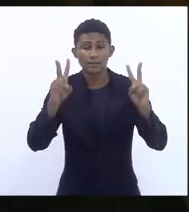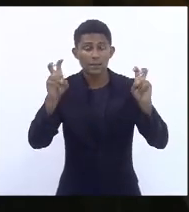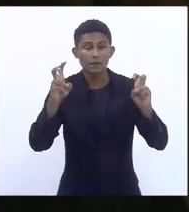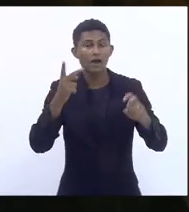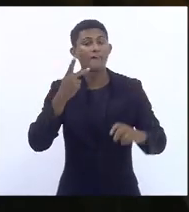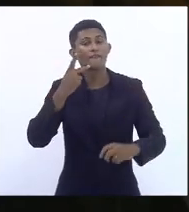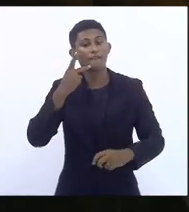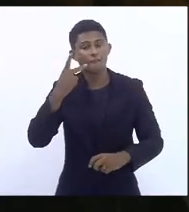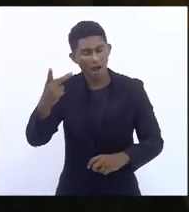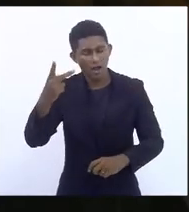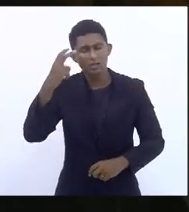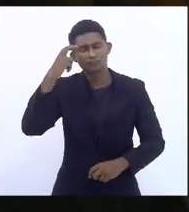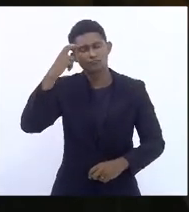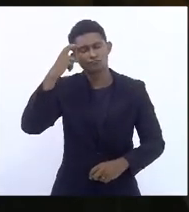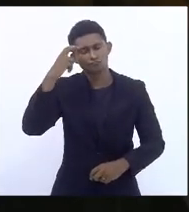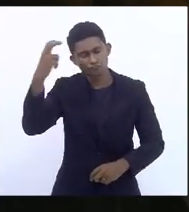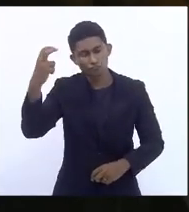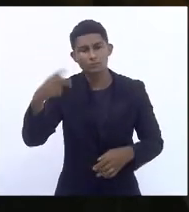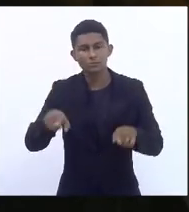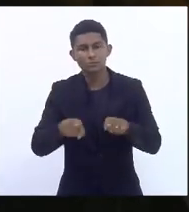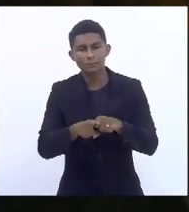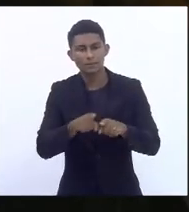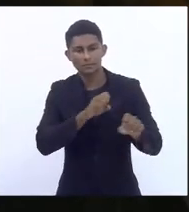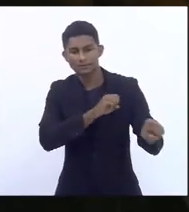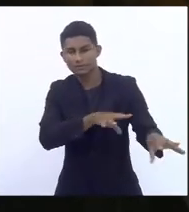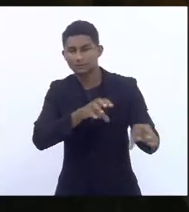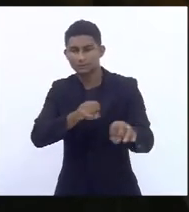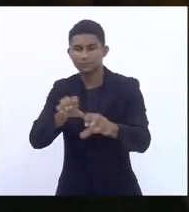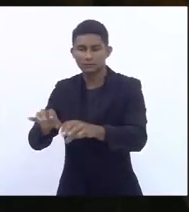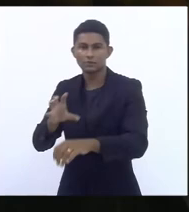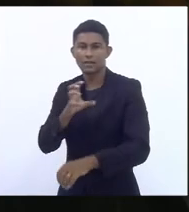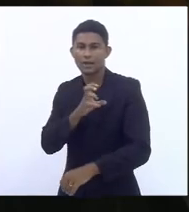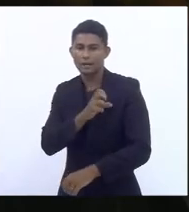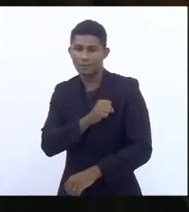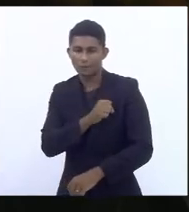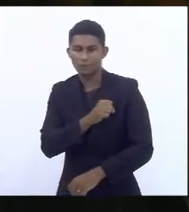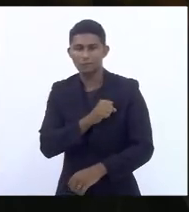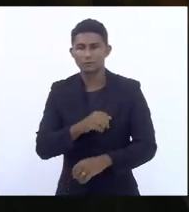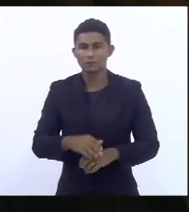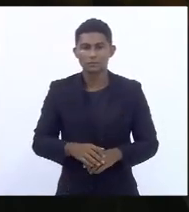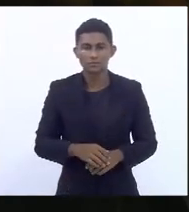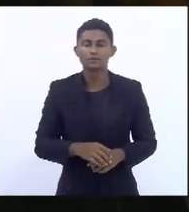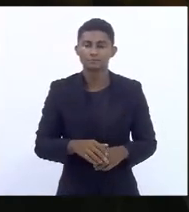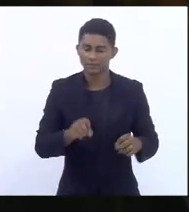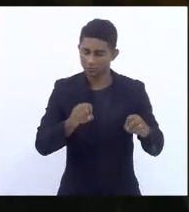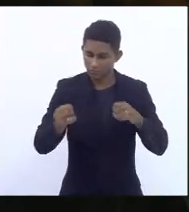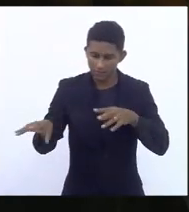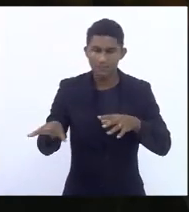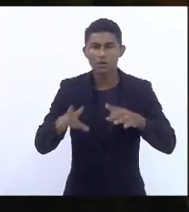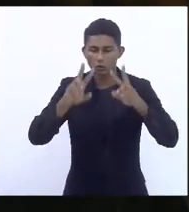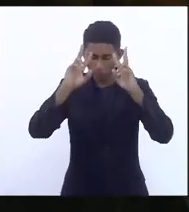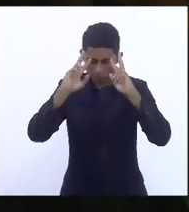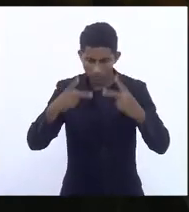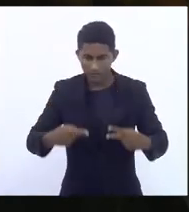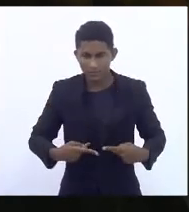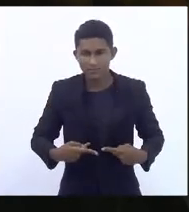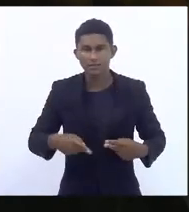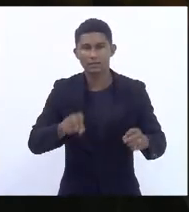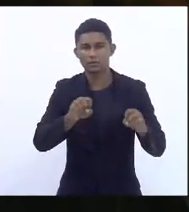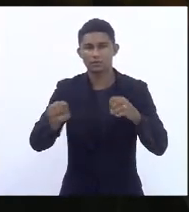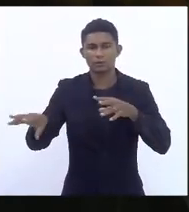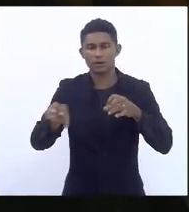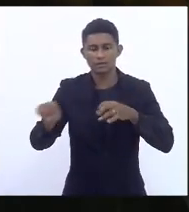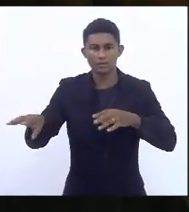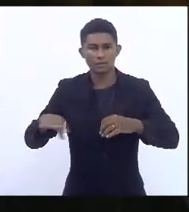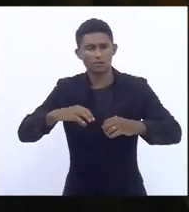Ensina com Amor, trabalhando a trilogia, Marta, e concluo, educação humanista, educação integral, o